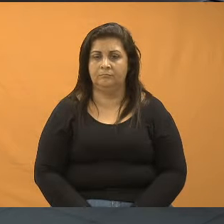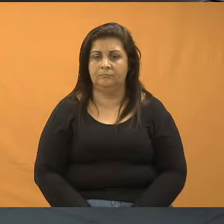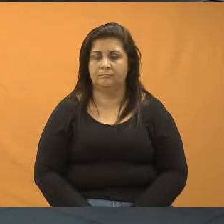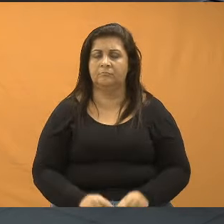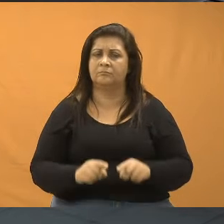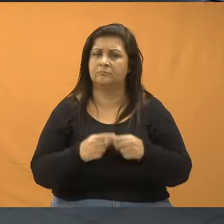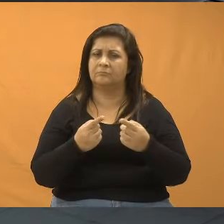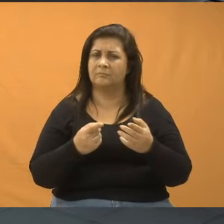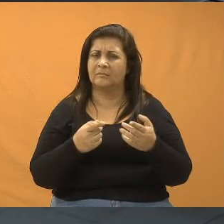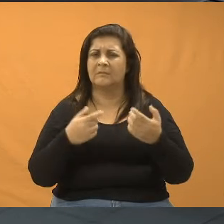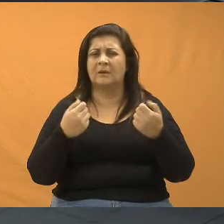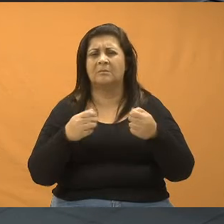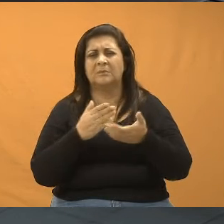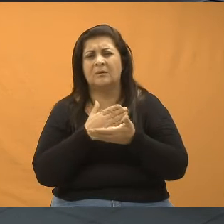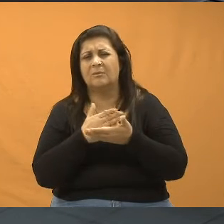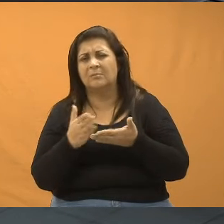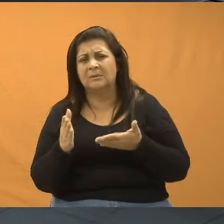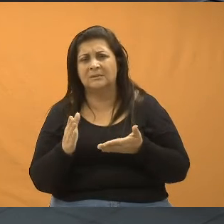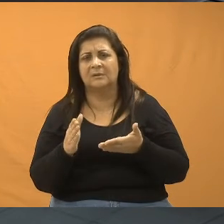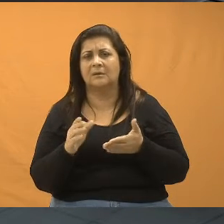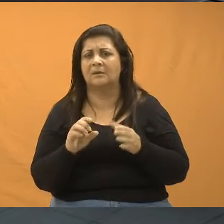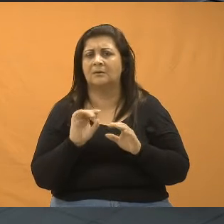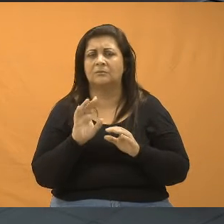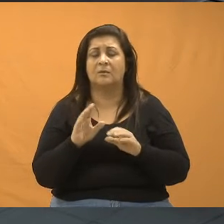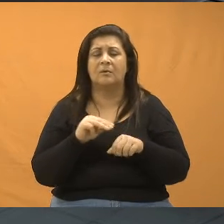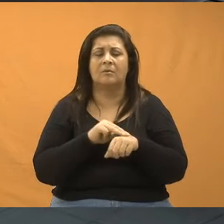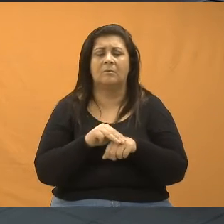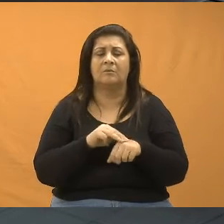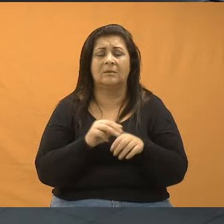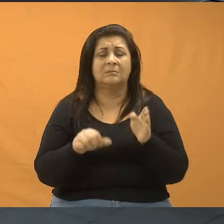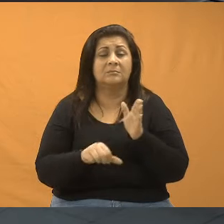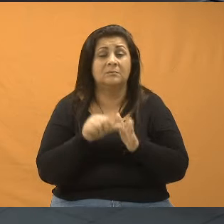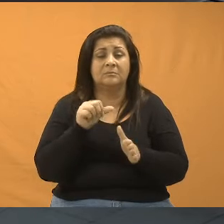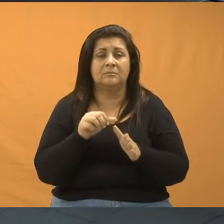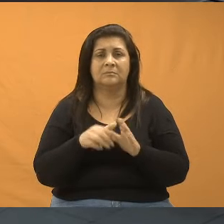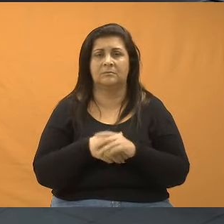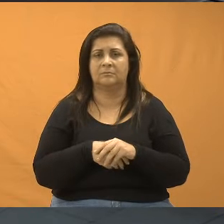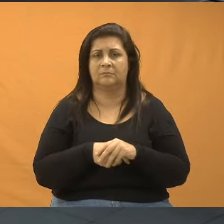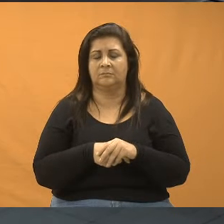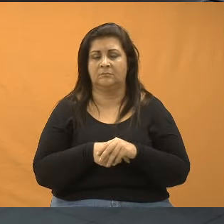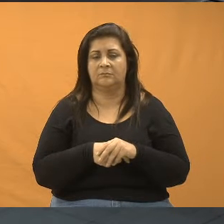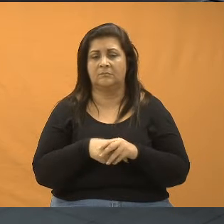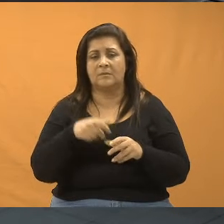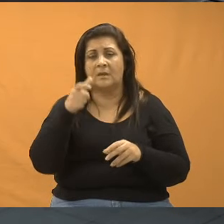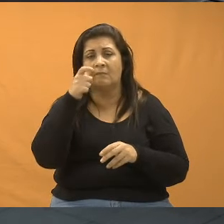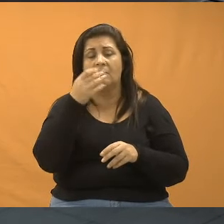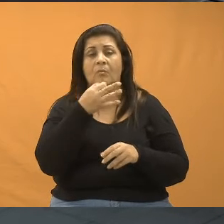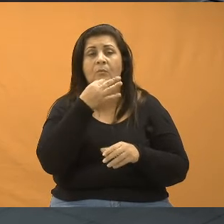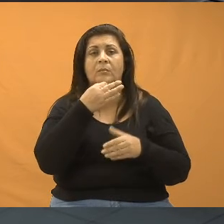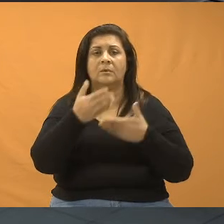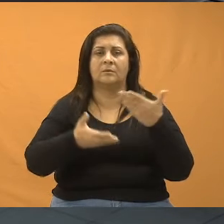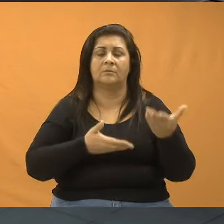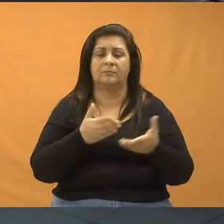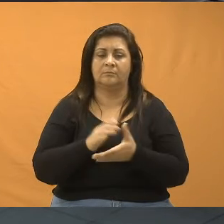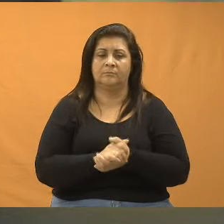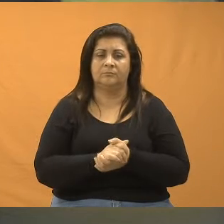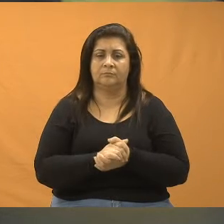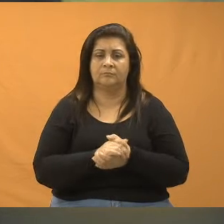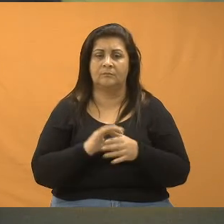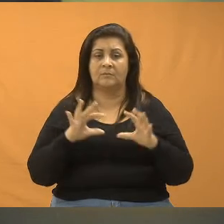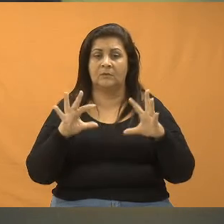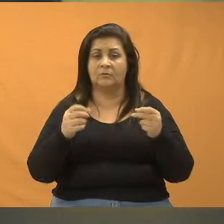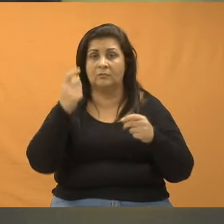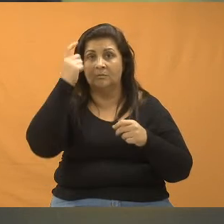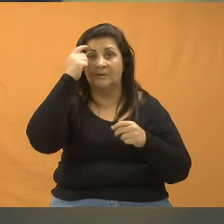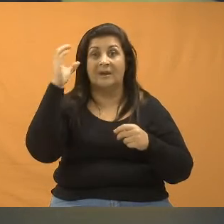é algo muito embrionário, tudo por isso que nós estamos sentados aqui para discutir qual é o melhor caminho. Porque o que acontece, Juarez, está todo mundo achando que isso